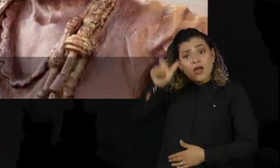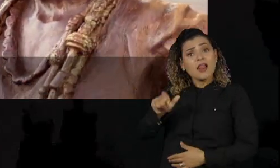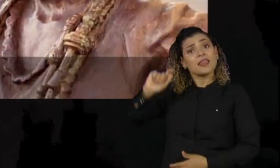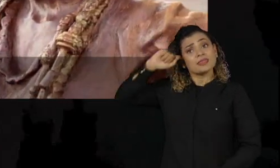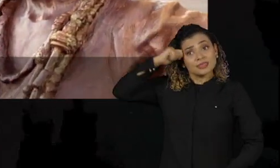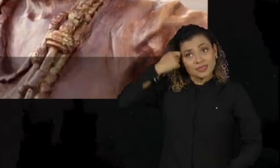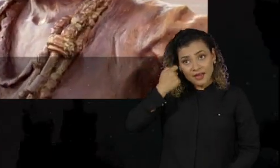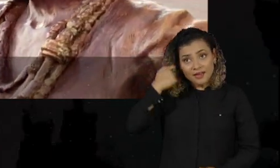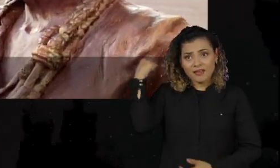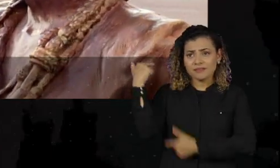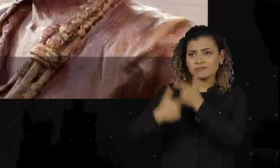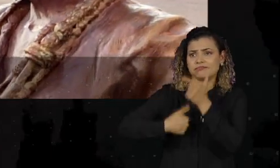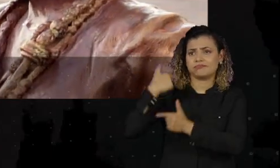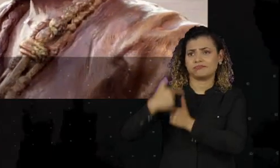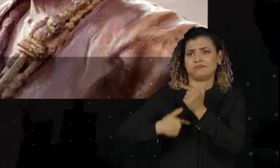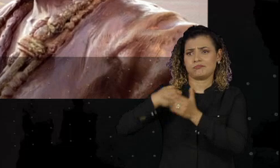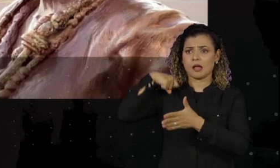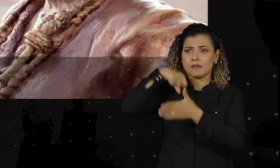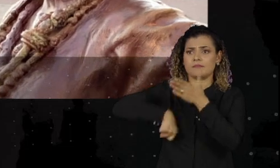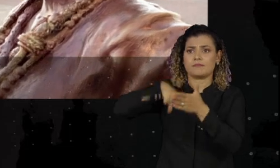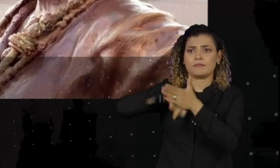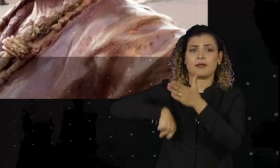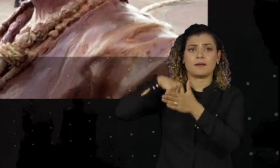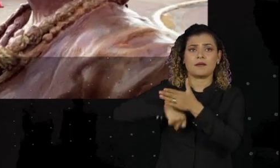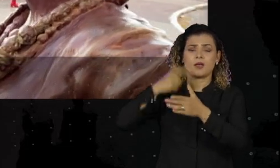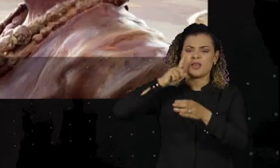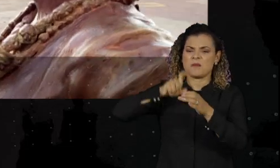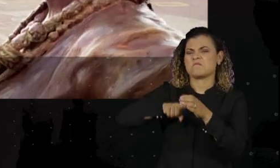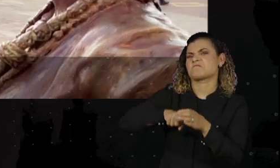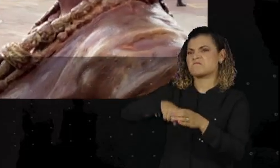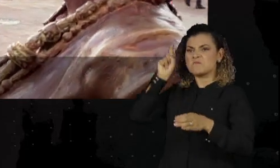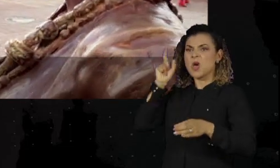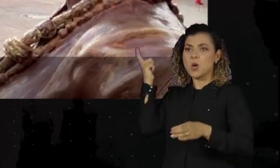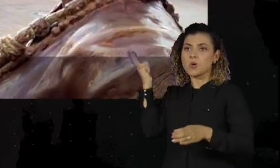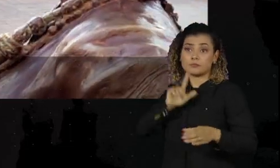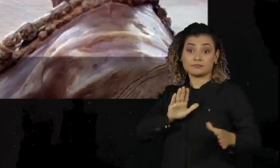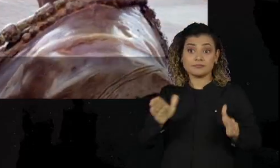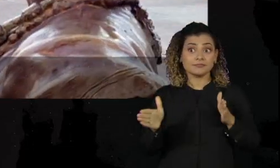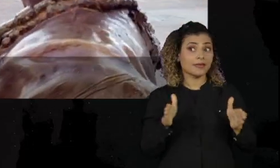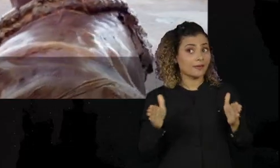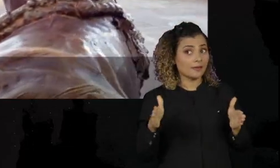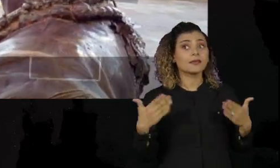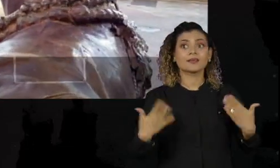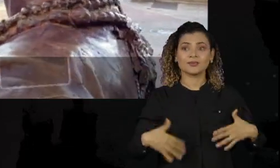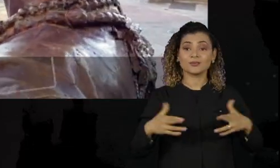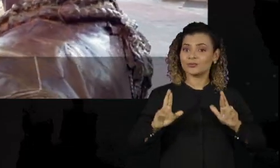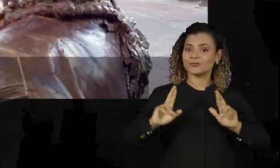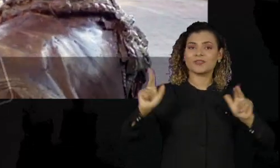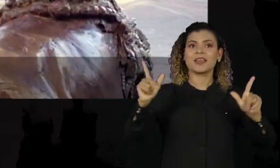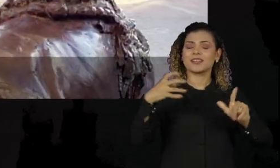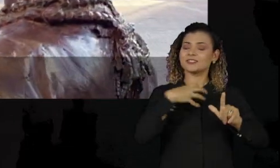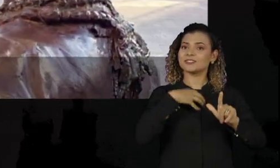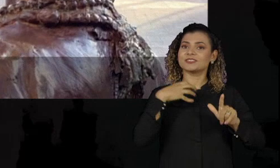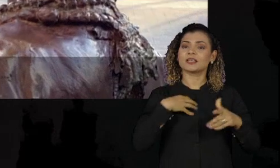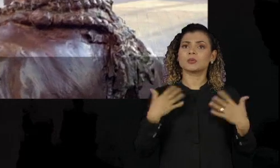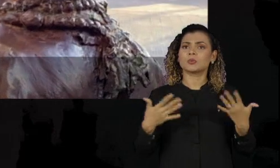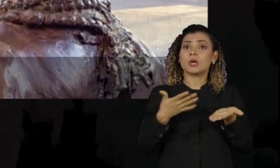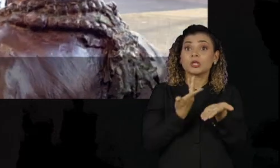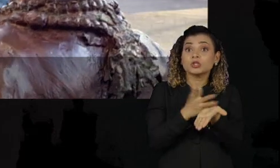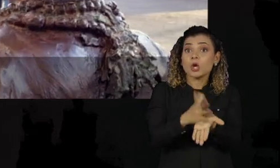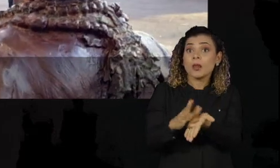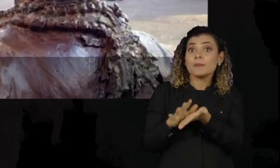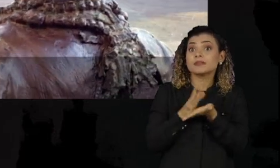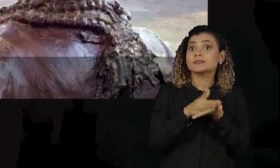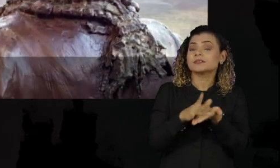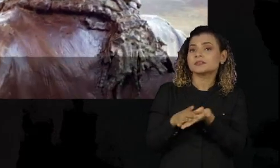que trabalhou, que lutou, foi independente naquela época, avante do tempo dela, pôr uma escola de samba na